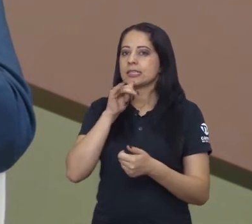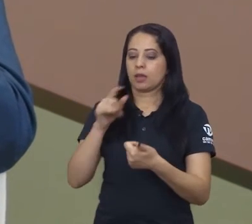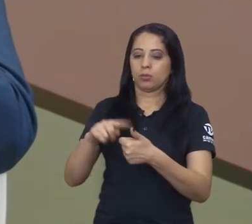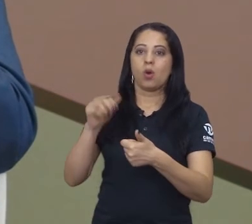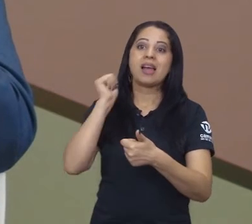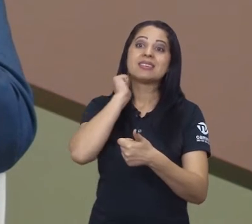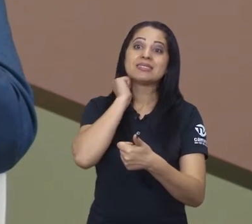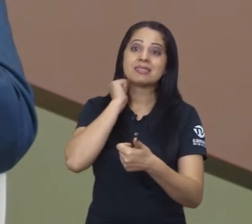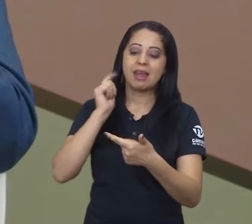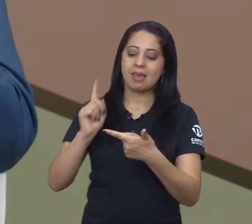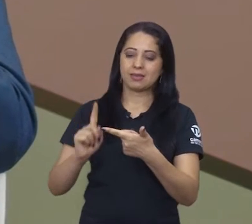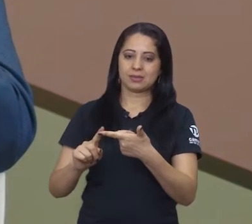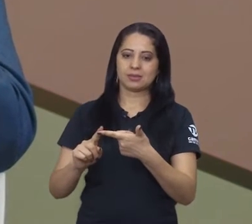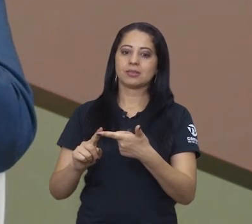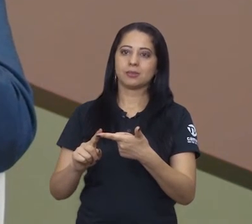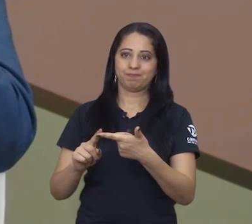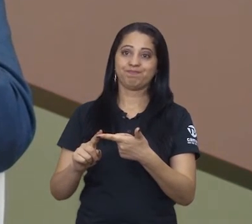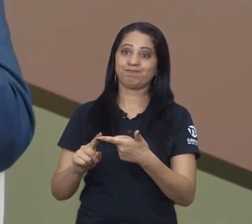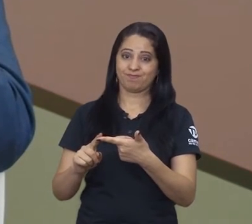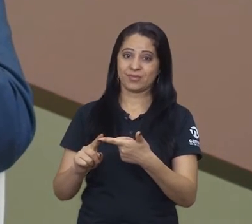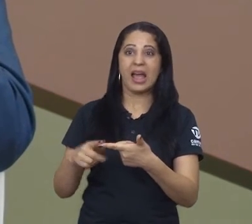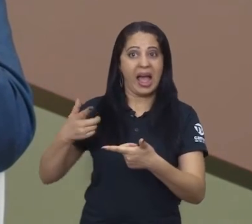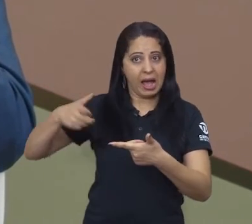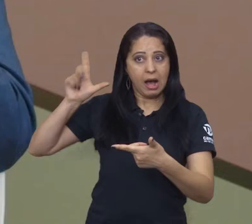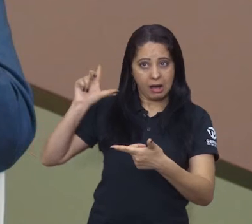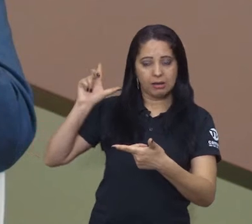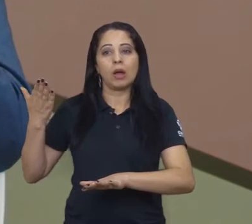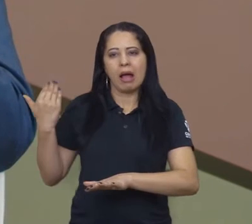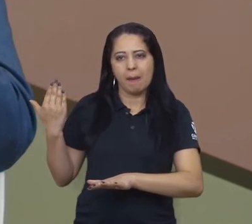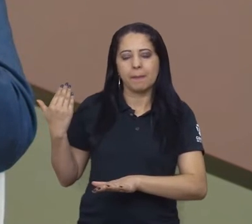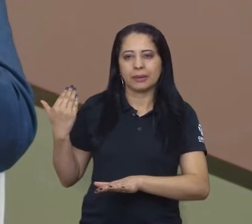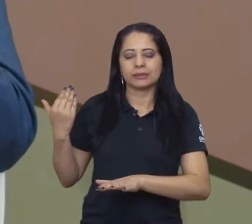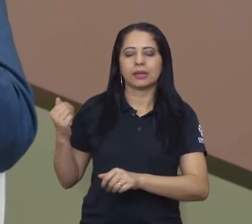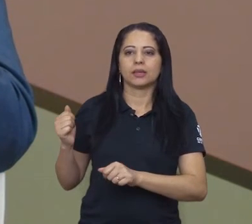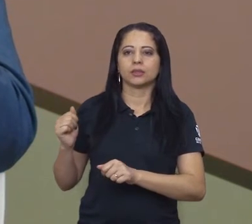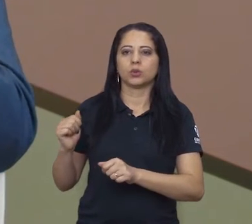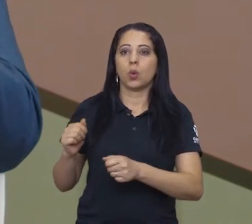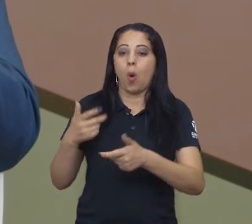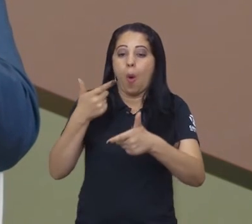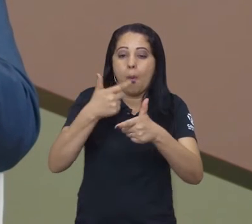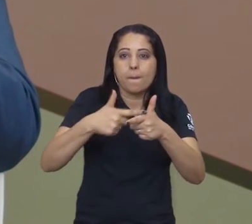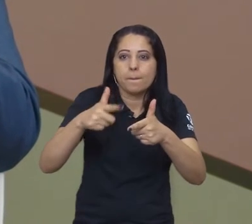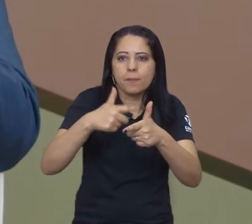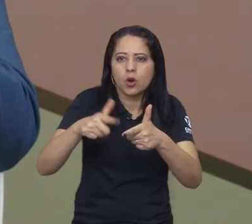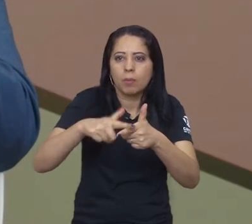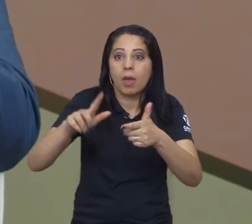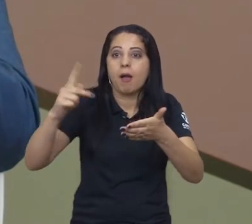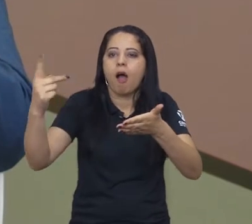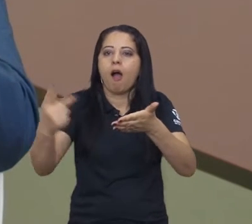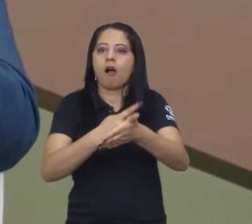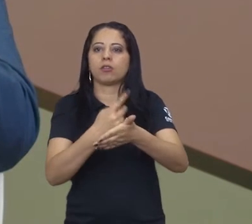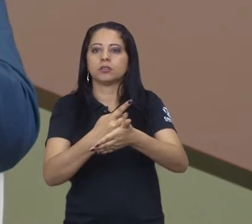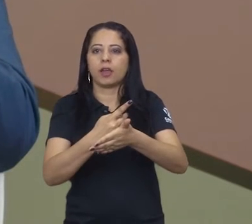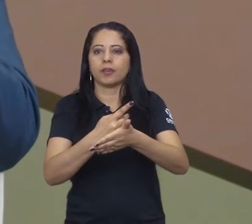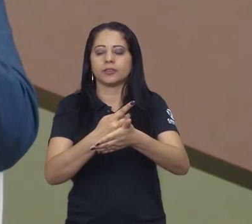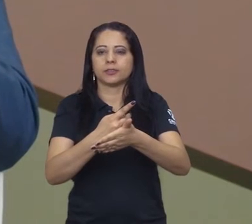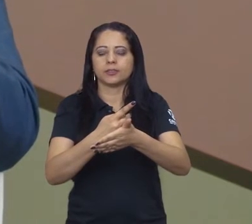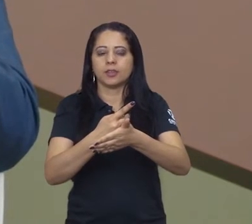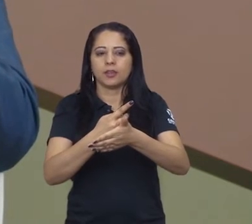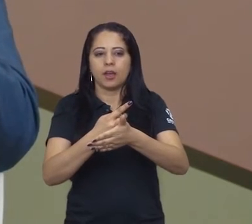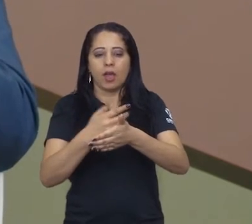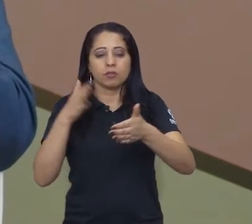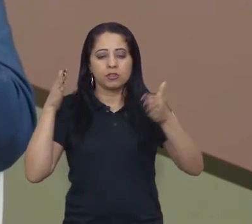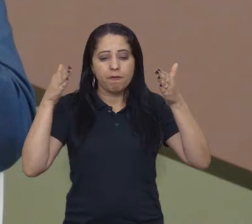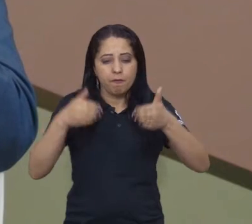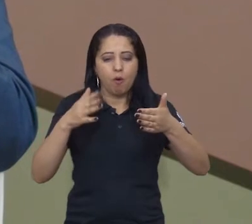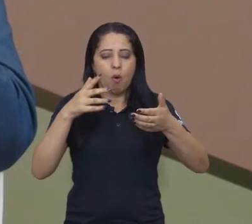stress sim é algo que a gente antes você eh aparecia um leão na sua frente e você tinha que dar conta